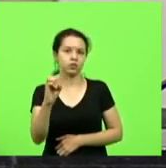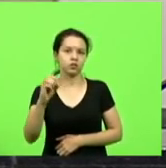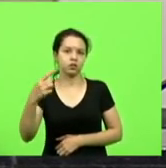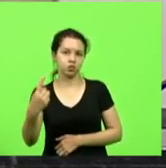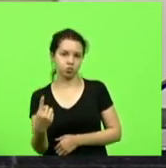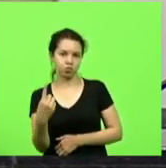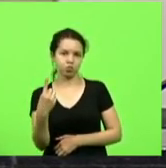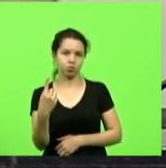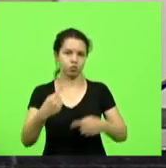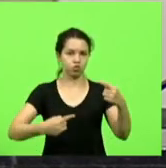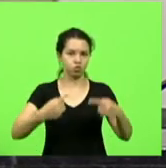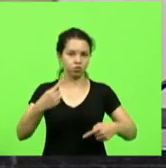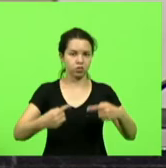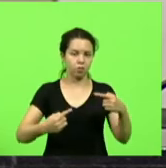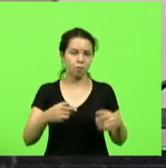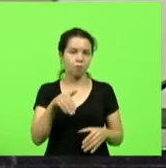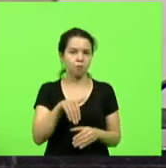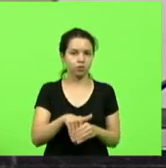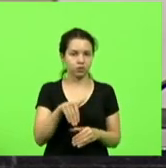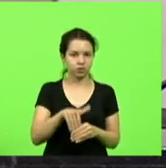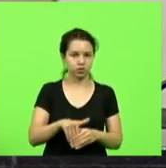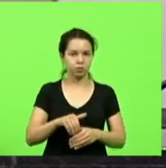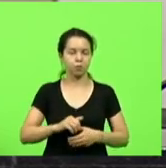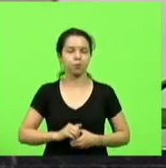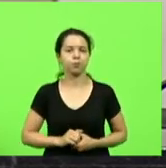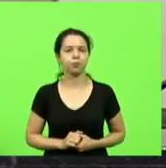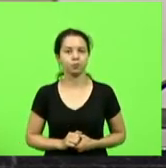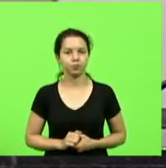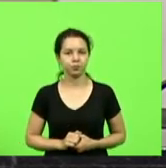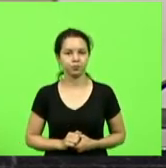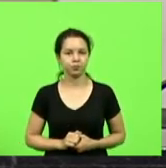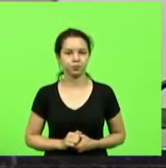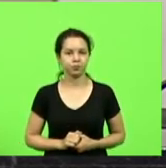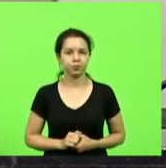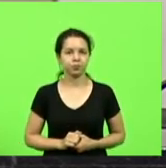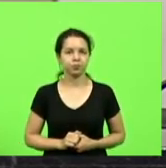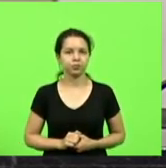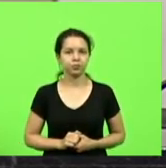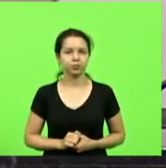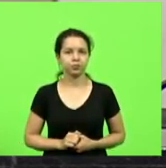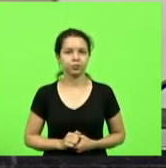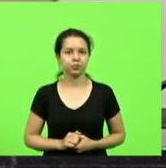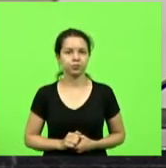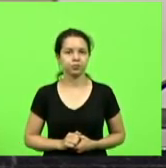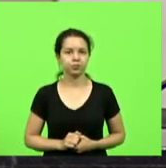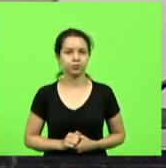não havendo quem queira discutir, em votação. Deputados que aprovam, permaneçam como se encontram.